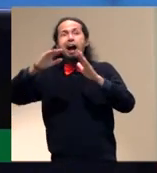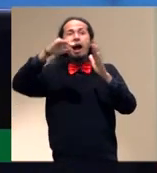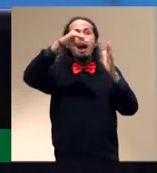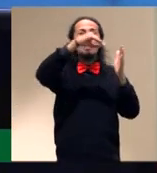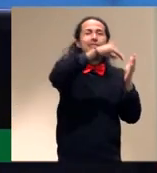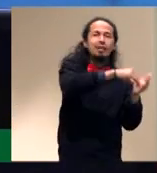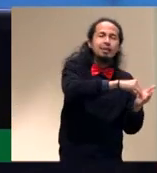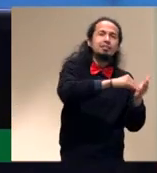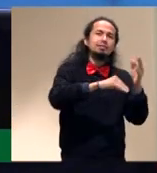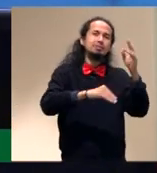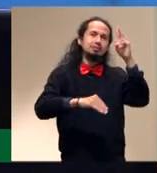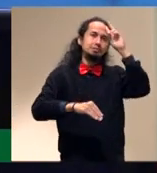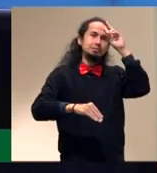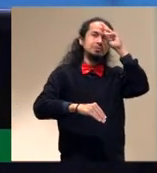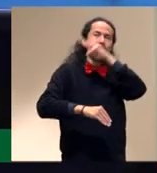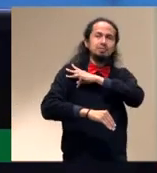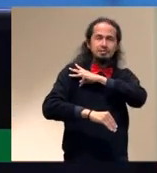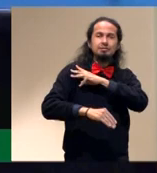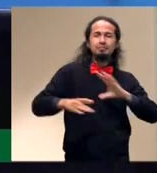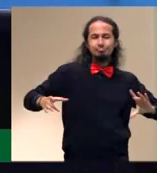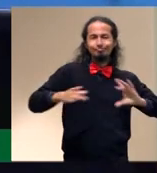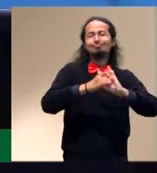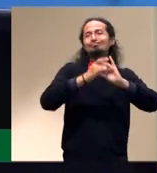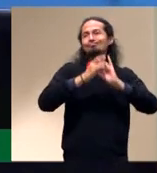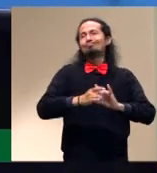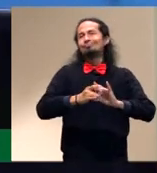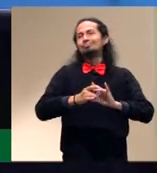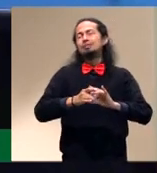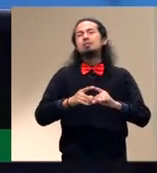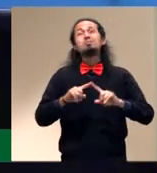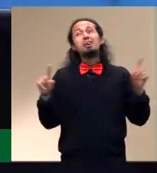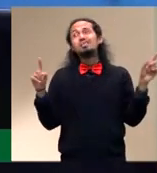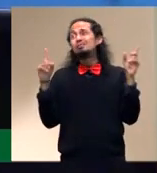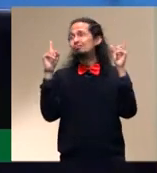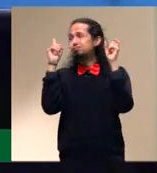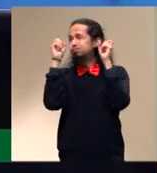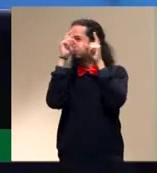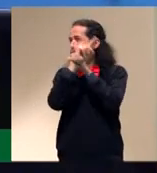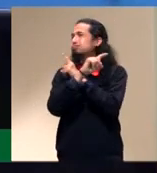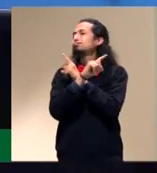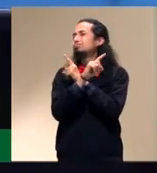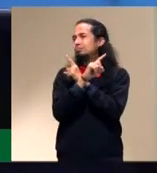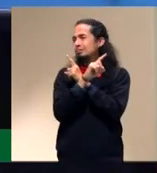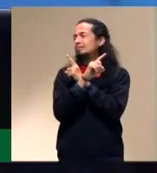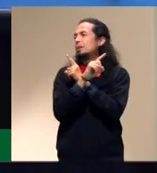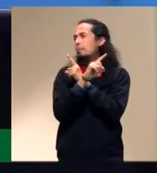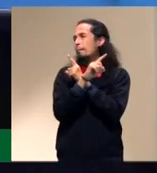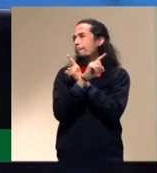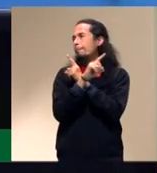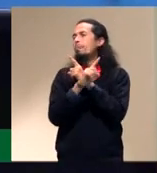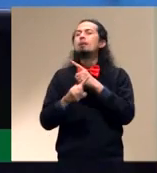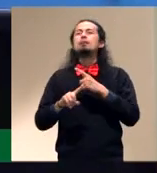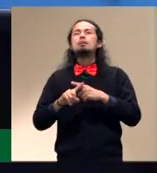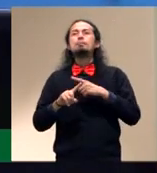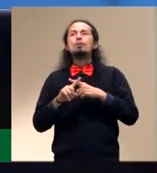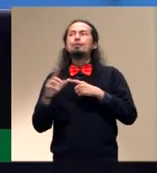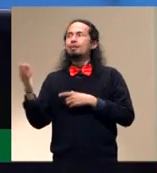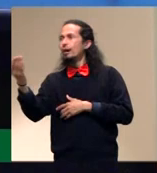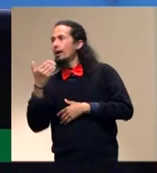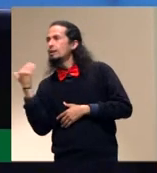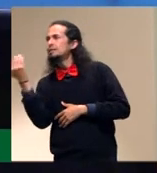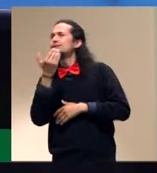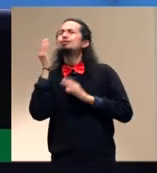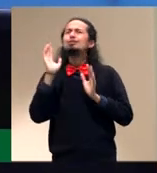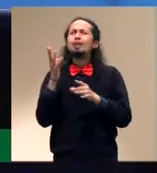aí já complica um pouco para nós, porque se nós temos mais de 40 anos de debate,